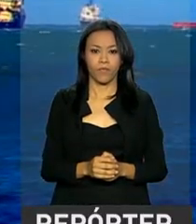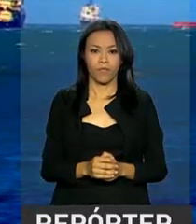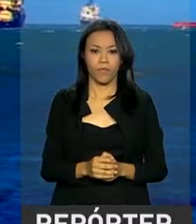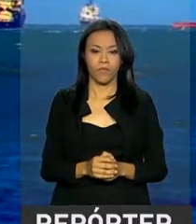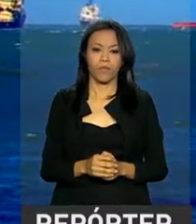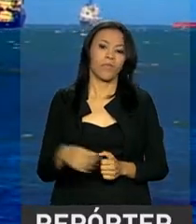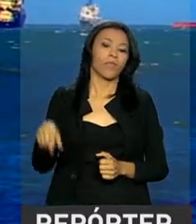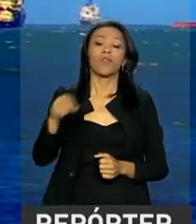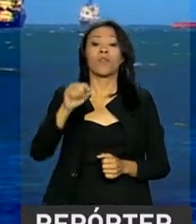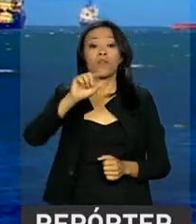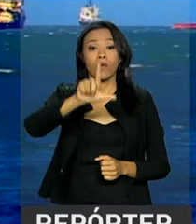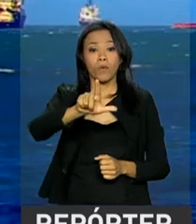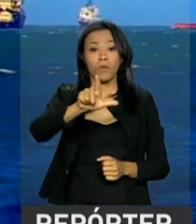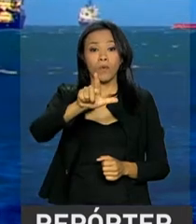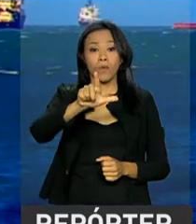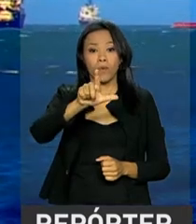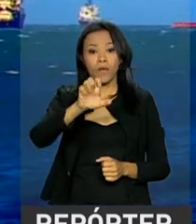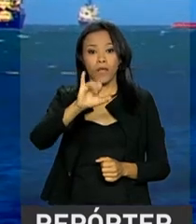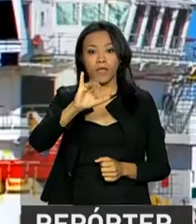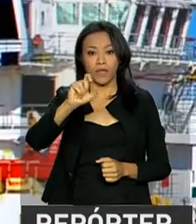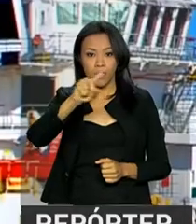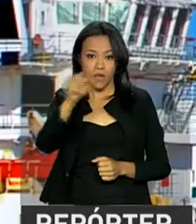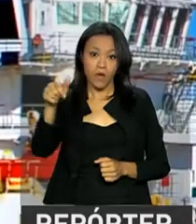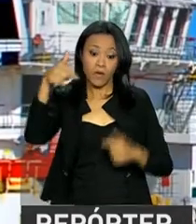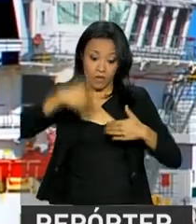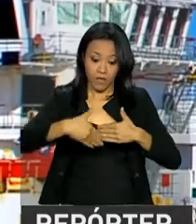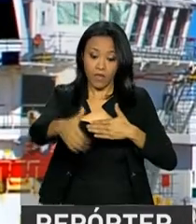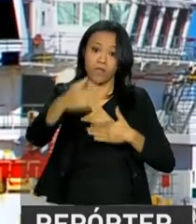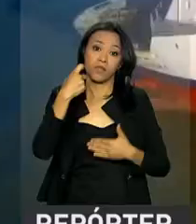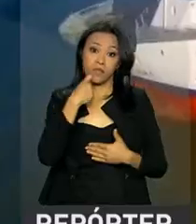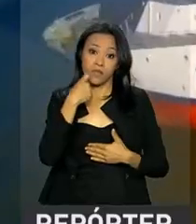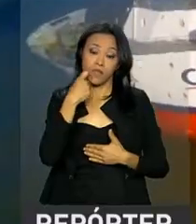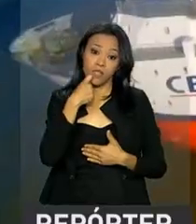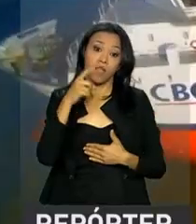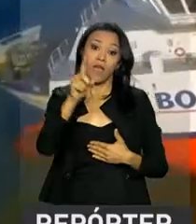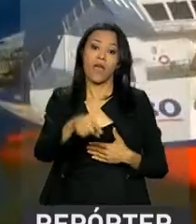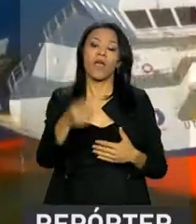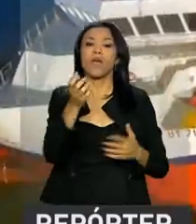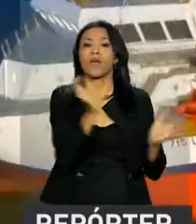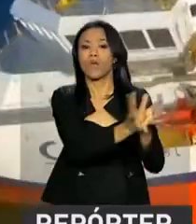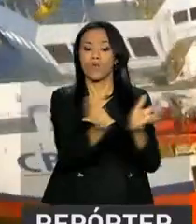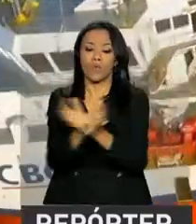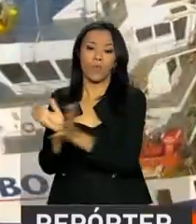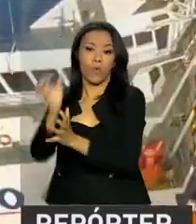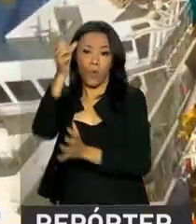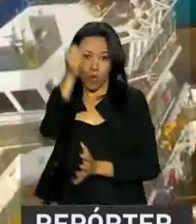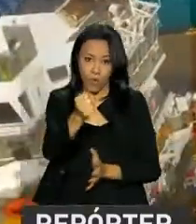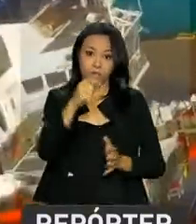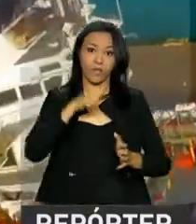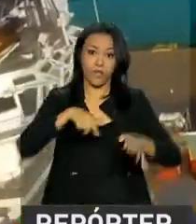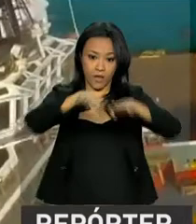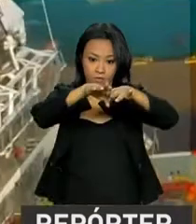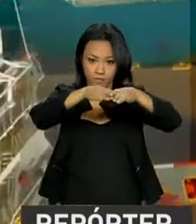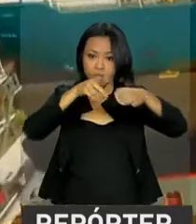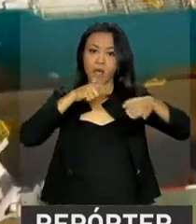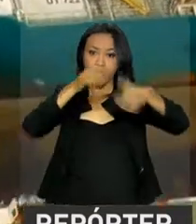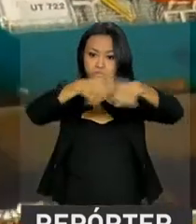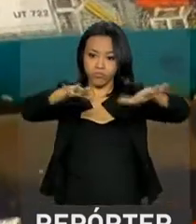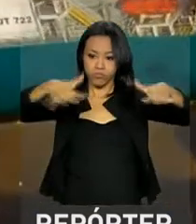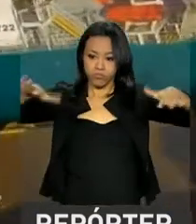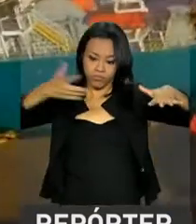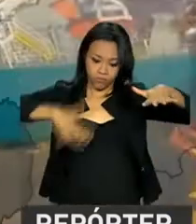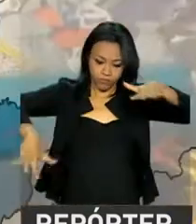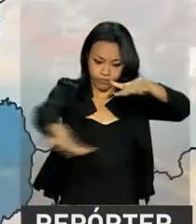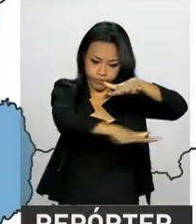O leilão que ocorre nesta sexta-feira no Rio de Janeiro abrange 8 blocos. Eles estão localizados na camada pré-sal nas bacias de Campos e